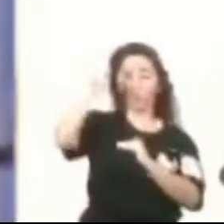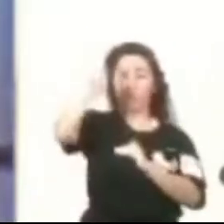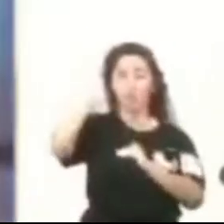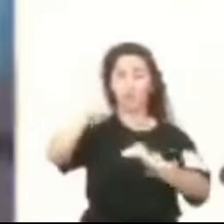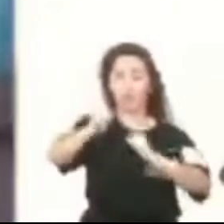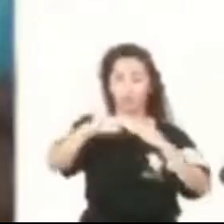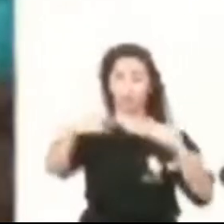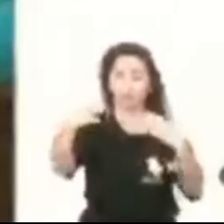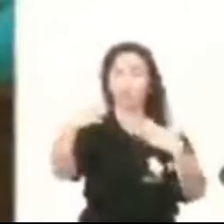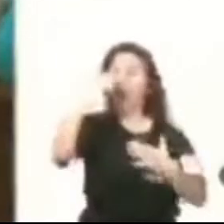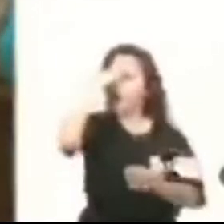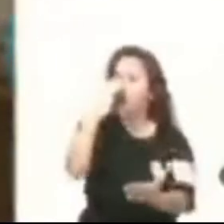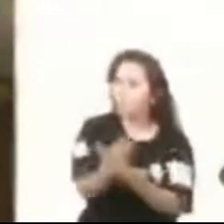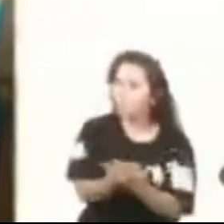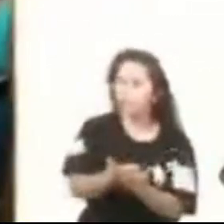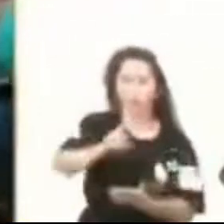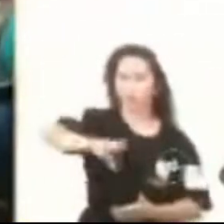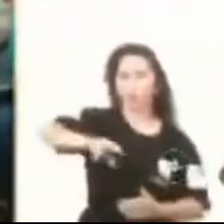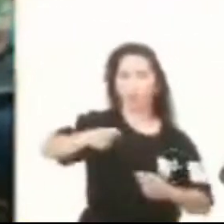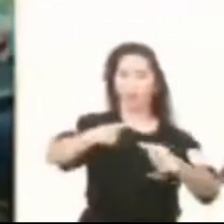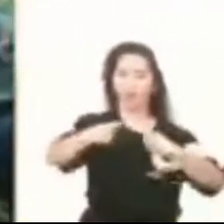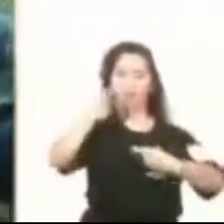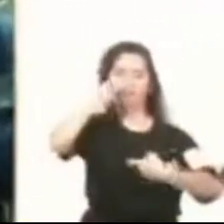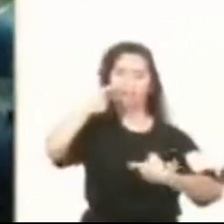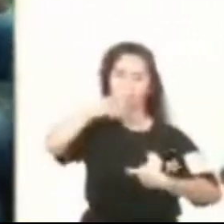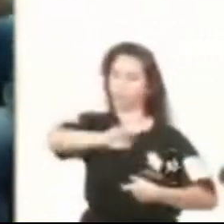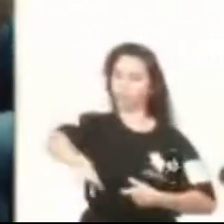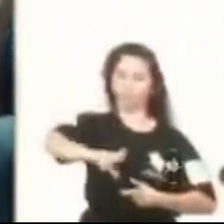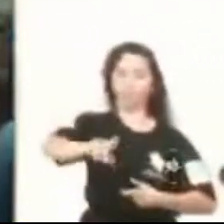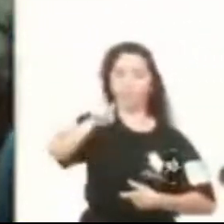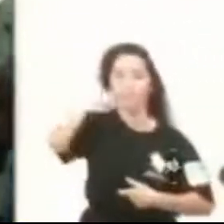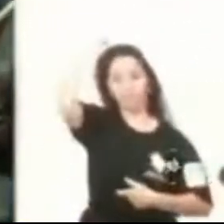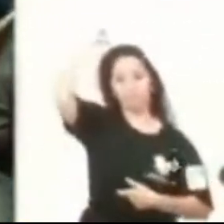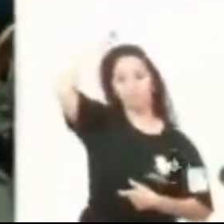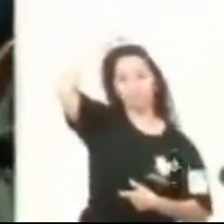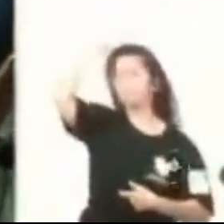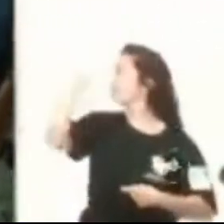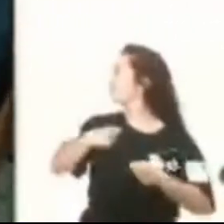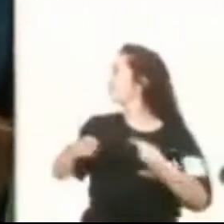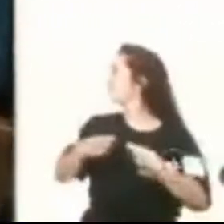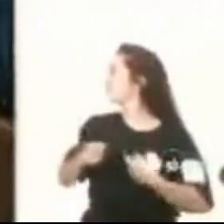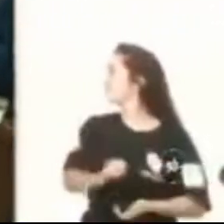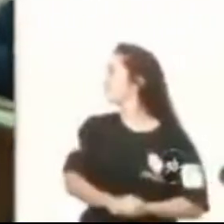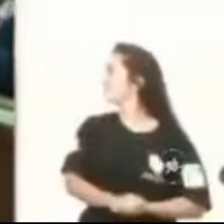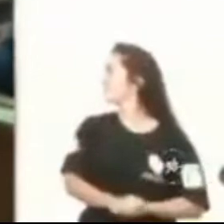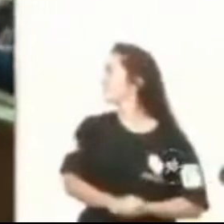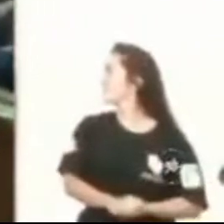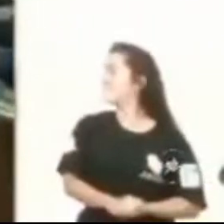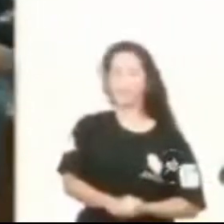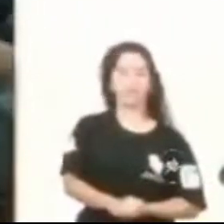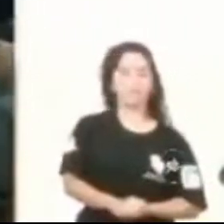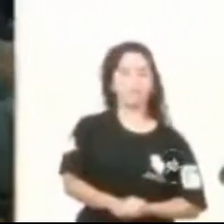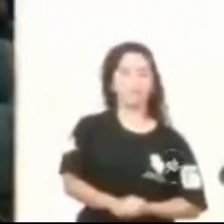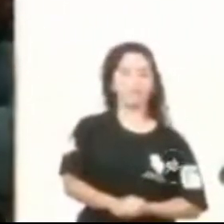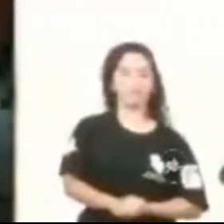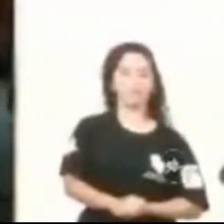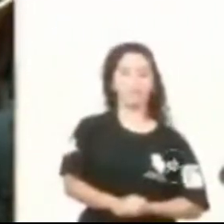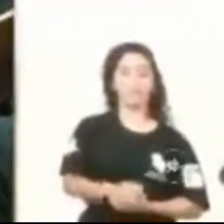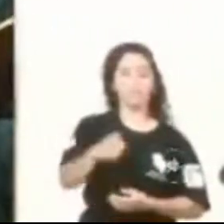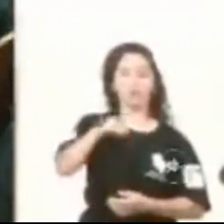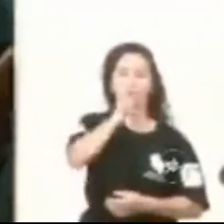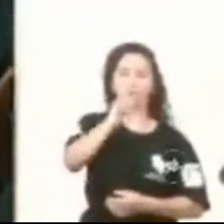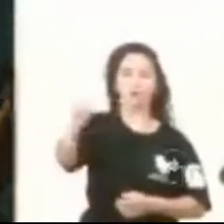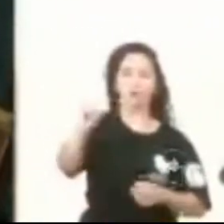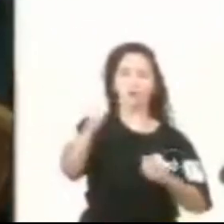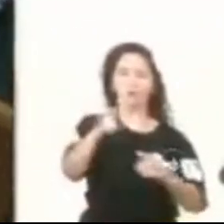levantou, acreditem, não é uma guerra política. É uma guerra espiritual. E eu estou falando com a minha igreja, e eu tenho um